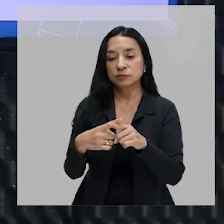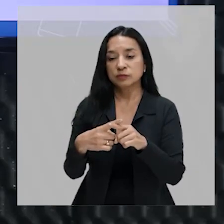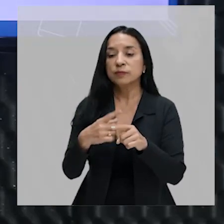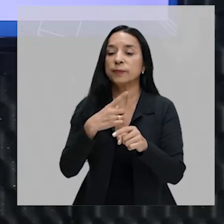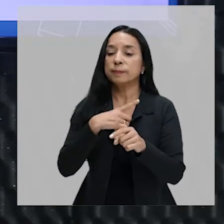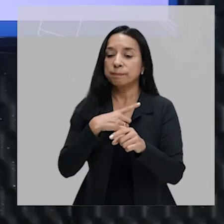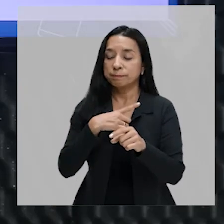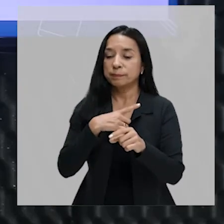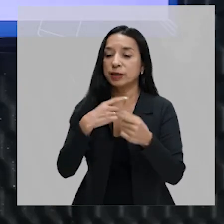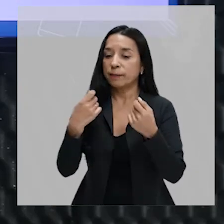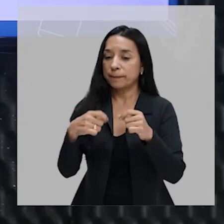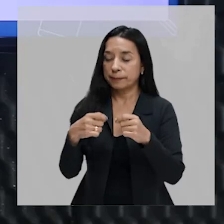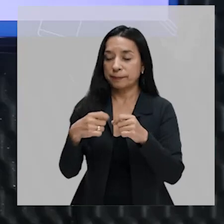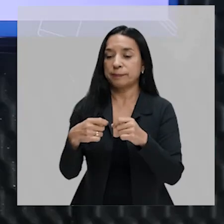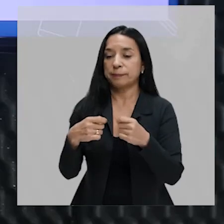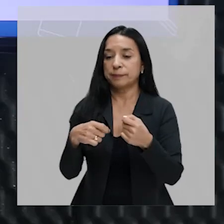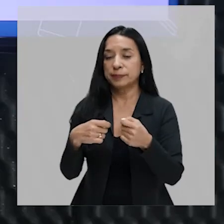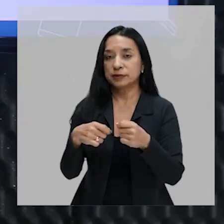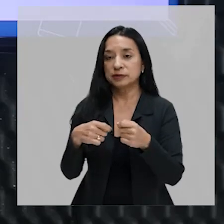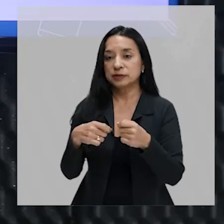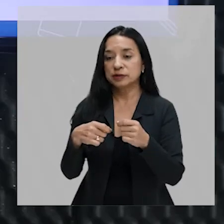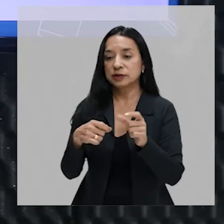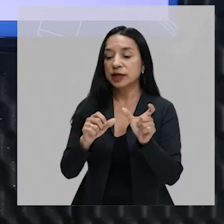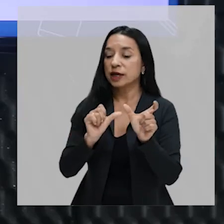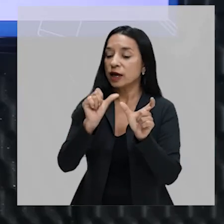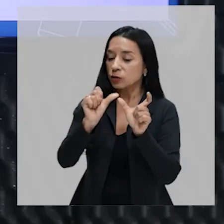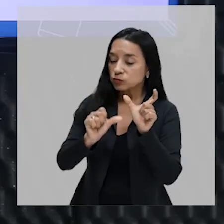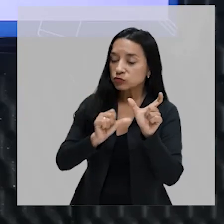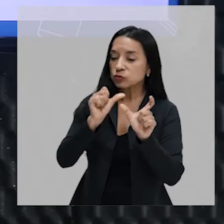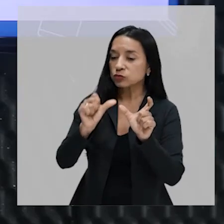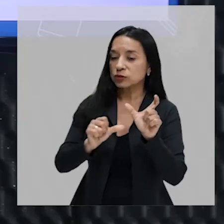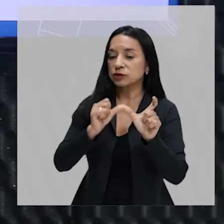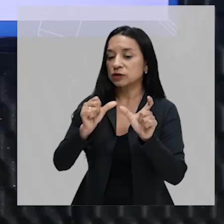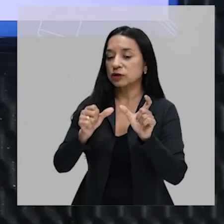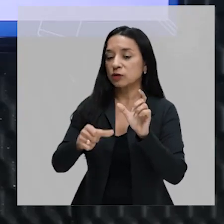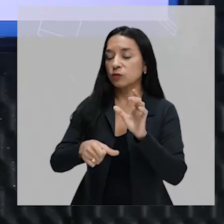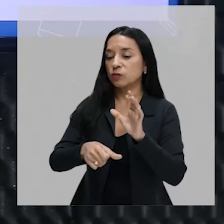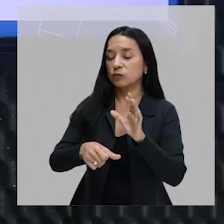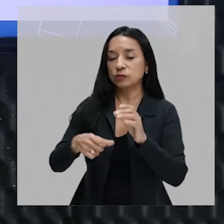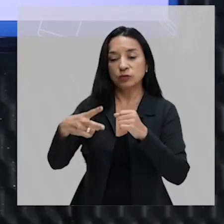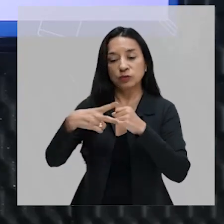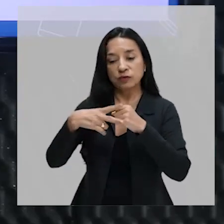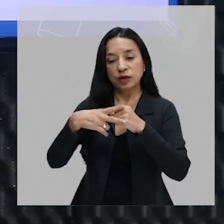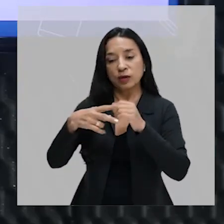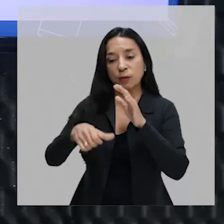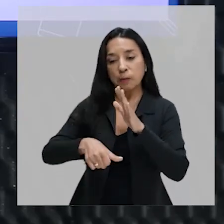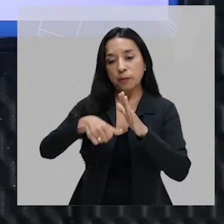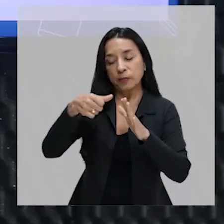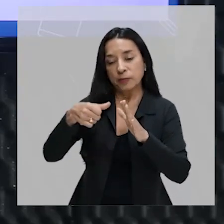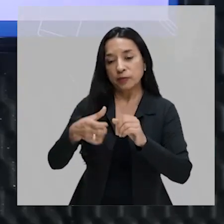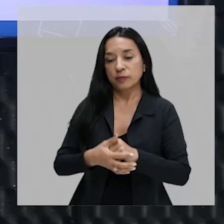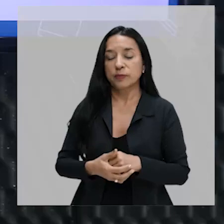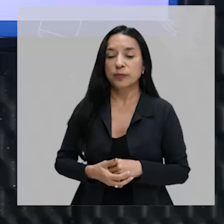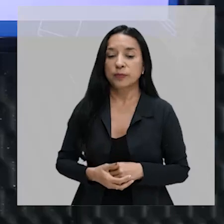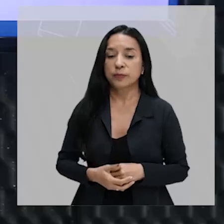ele tem que ter a mesma conjugação do verbo primitivo. No caso aqui, ó, deter é o verbo